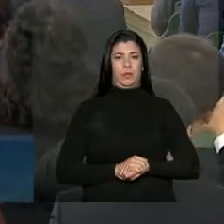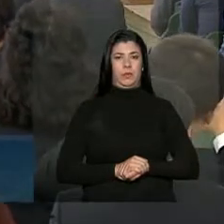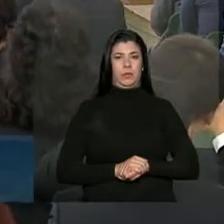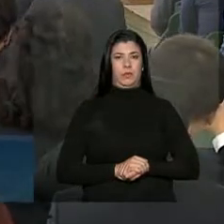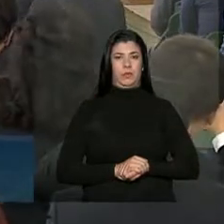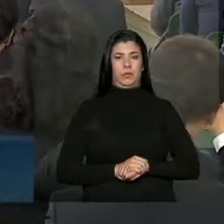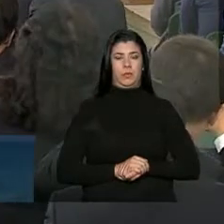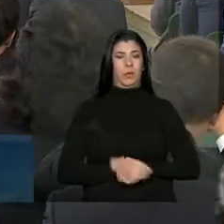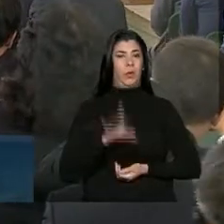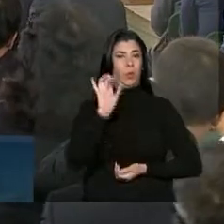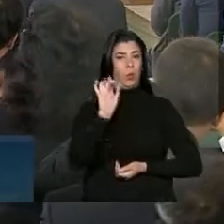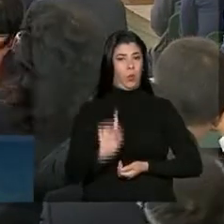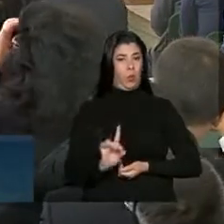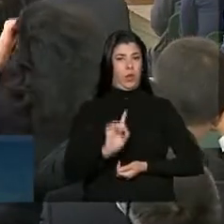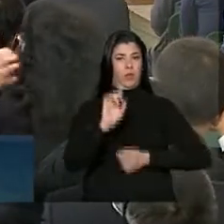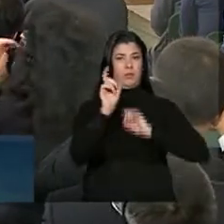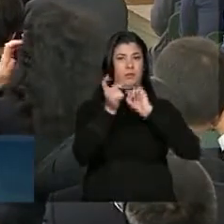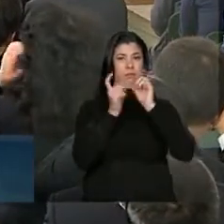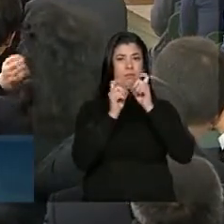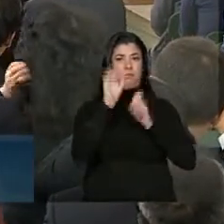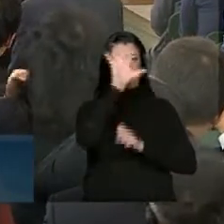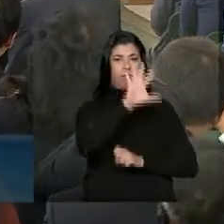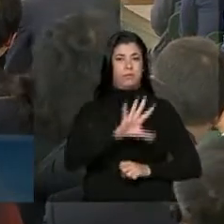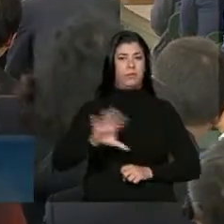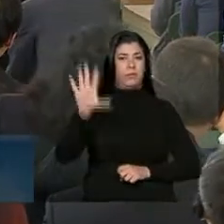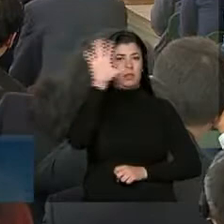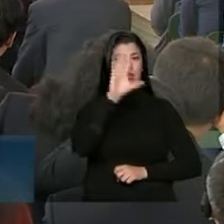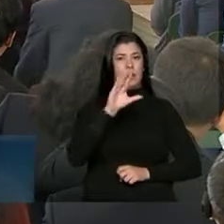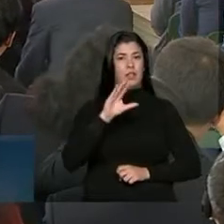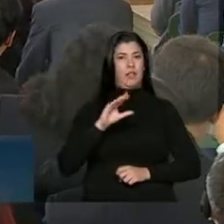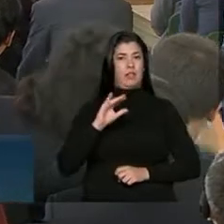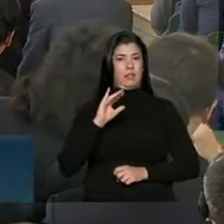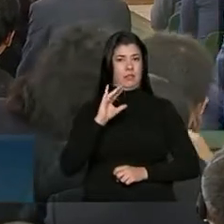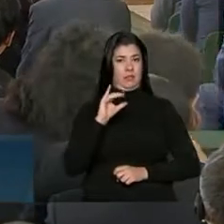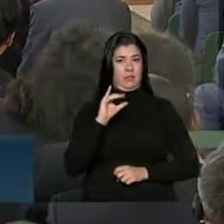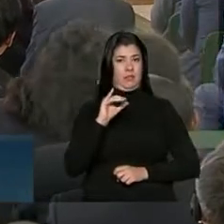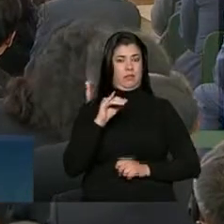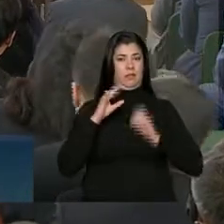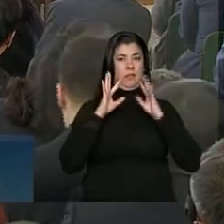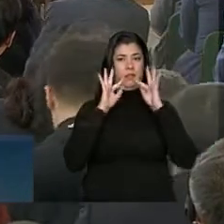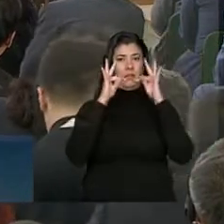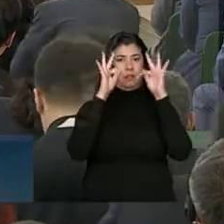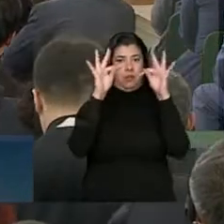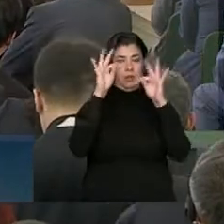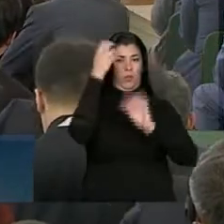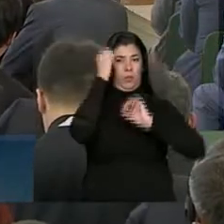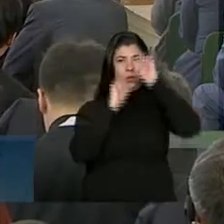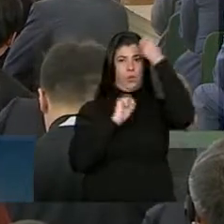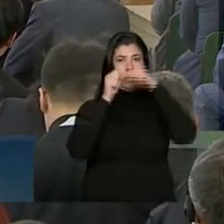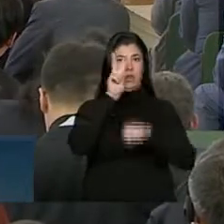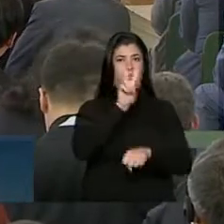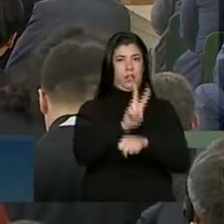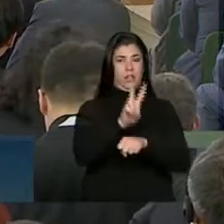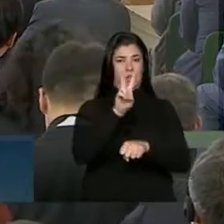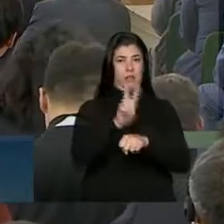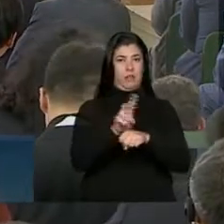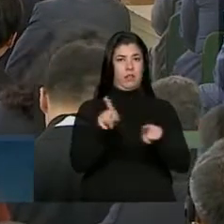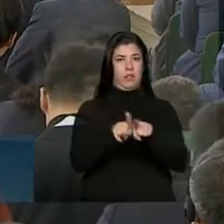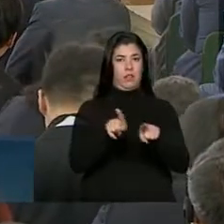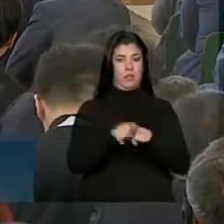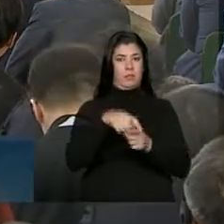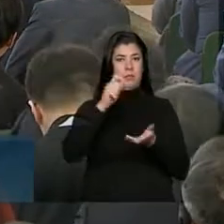O diretor da Administração Nacional da Ciência, Tecnologia e Indústria para a Defesa Nacional da China,